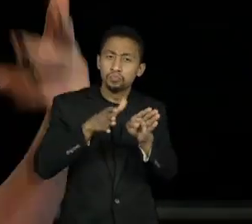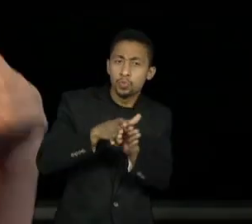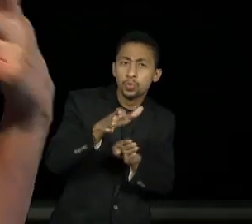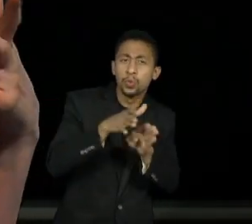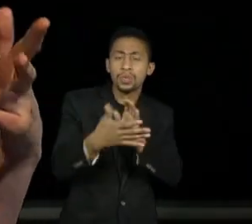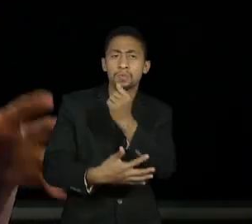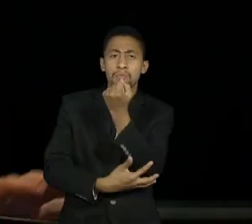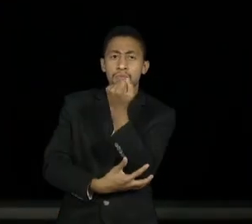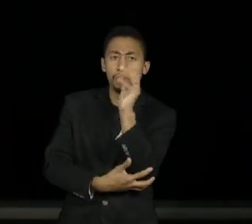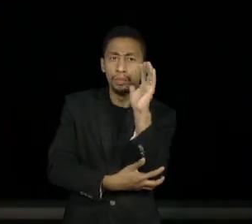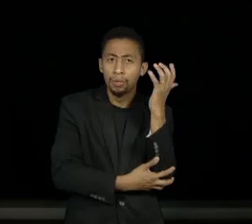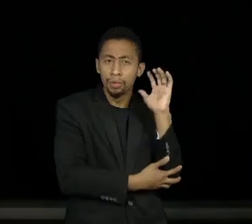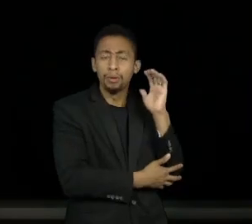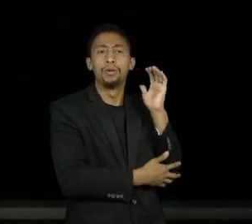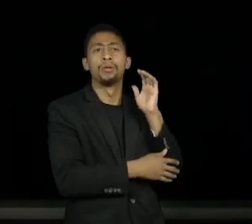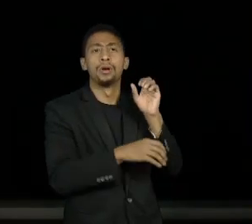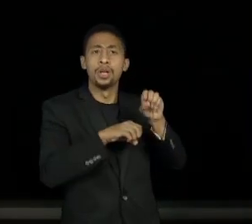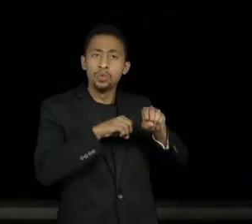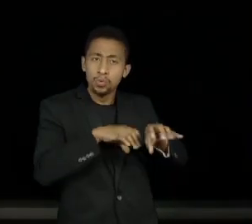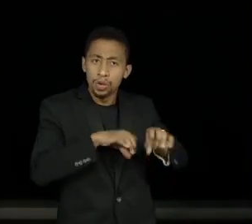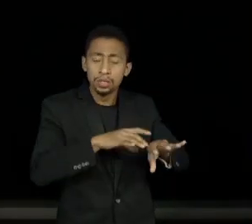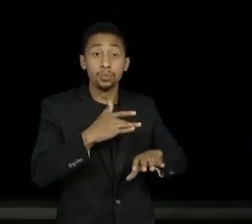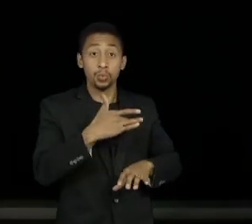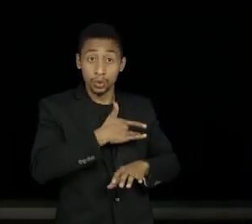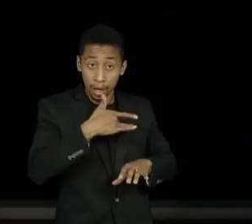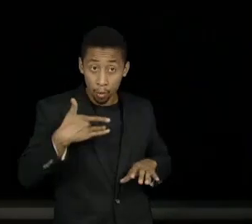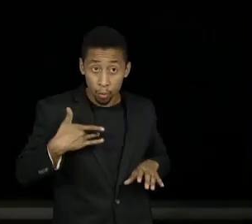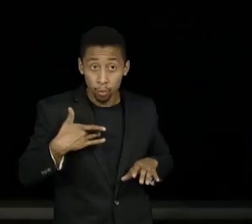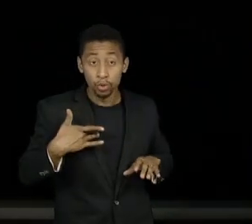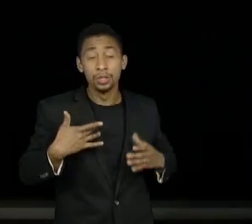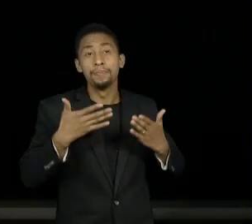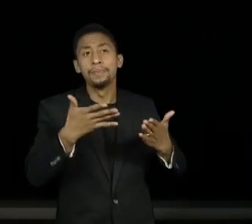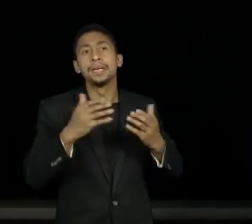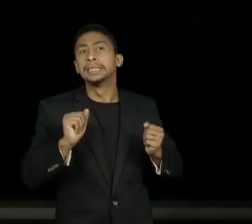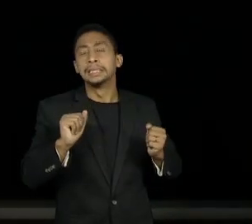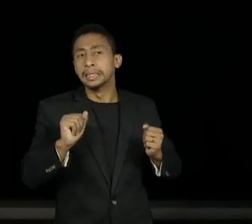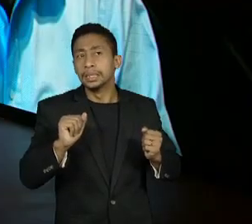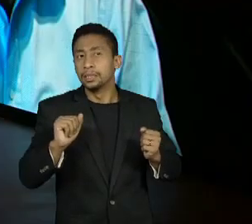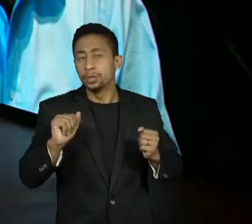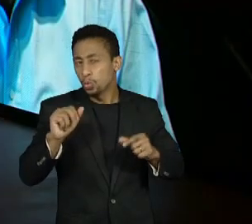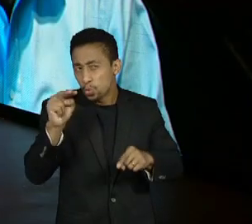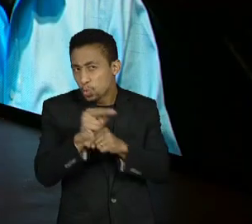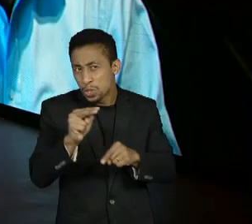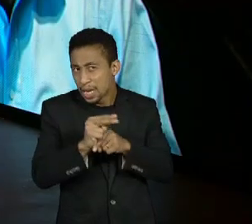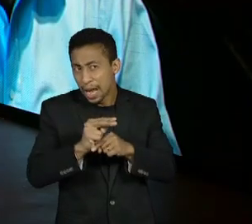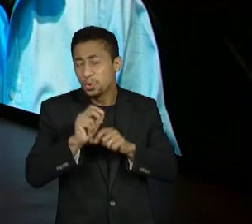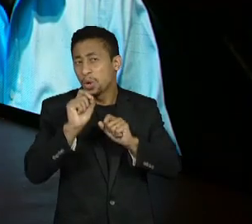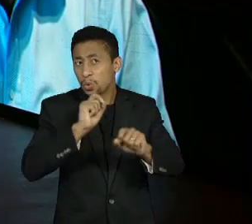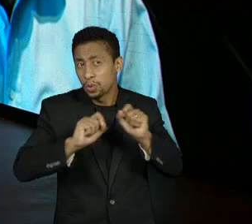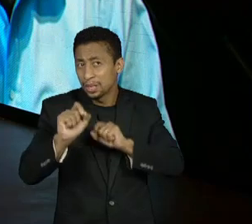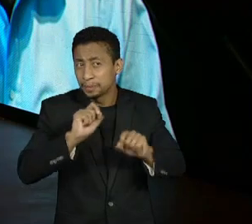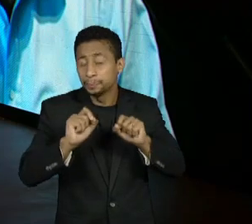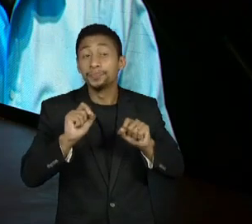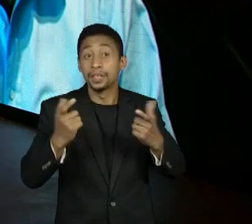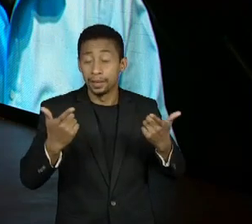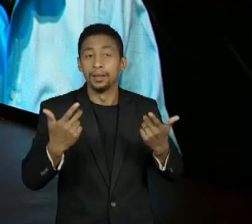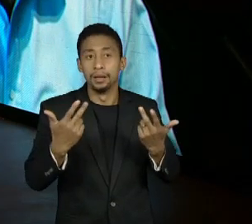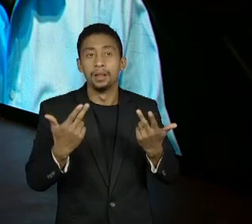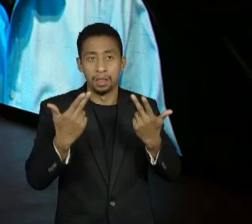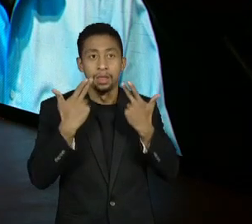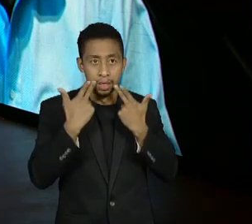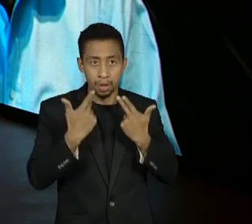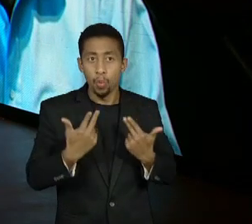ambiental, educação, saúde. Mas acho que o maior cuidado que você sempre teve, Maurício, foi com a linguagem, né? Com a linguagem,